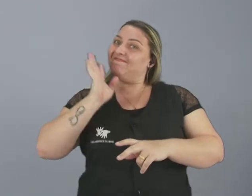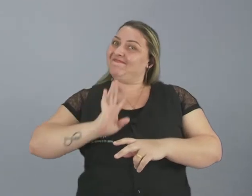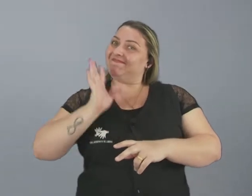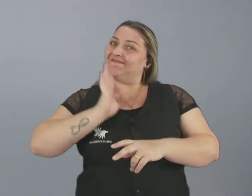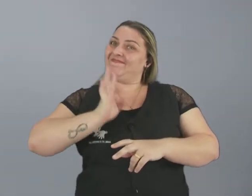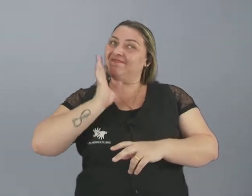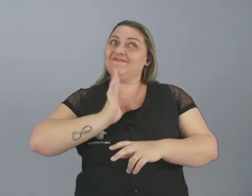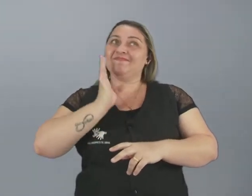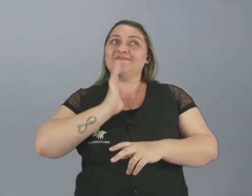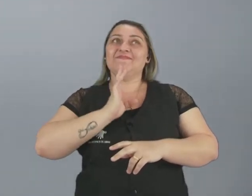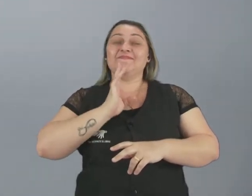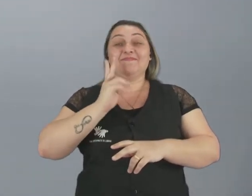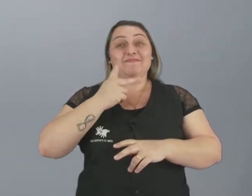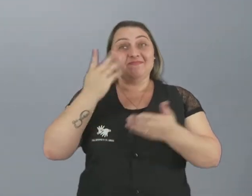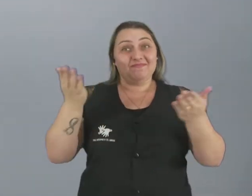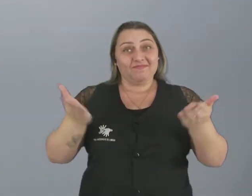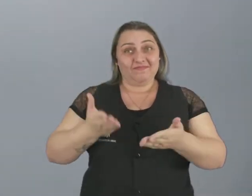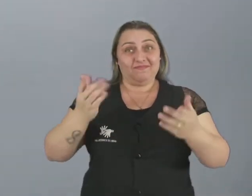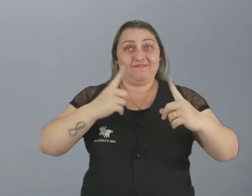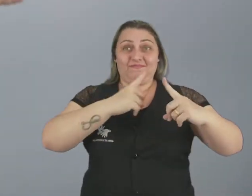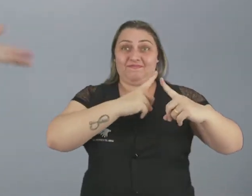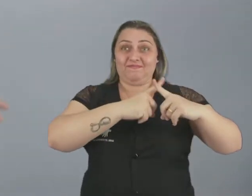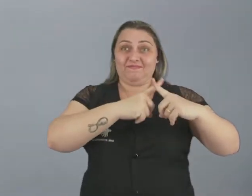divertido. Vamos falar hoje sobre